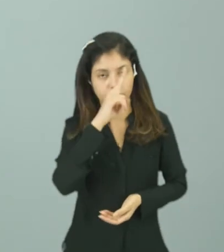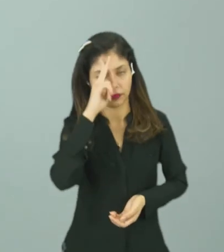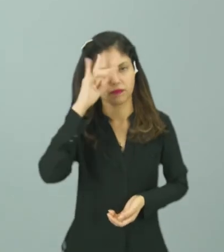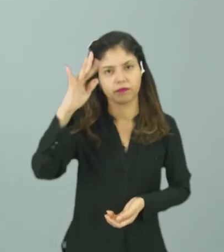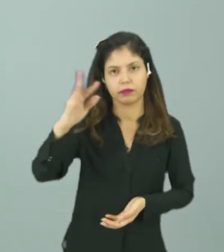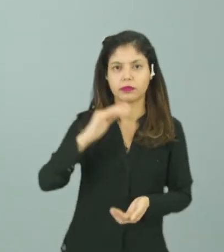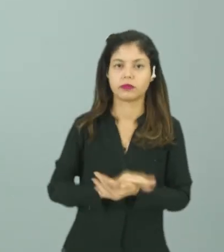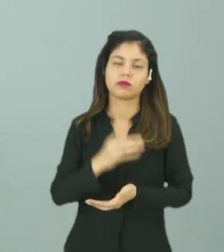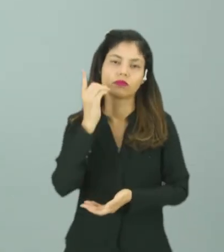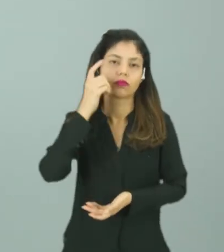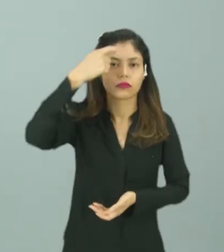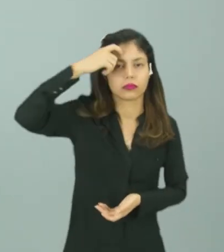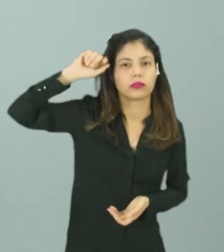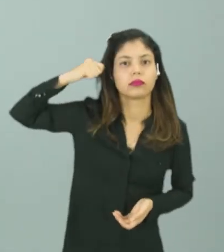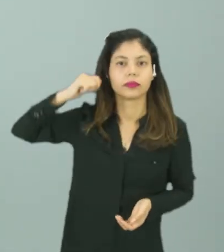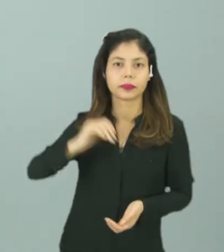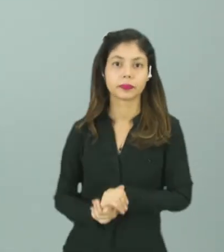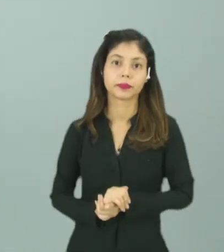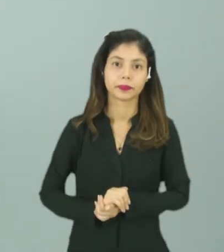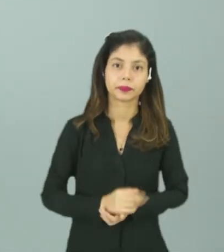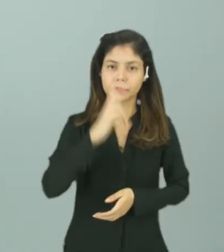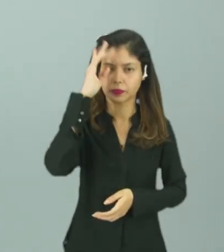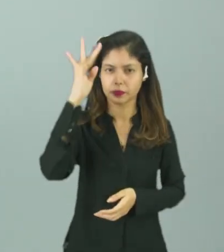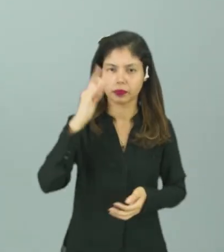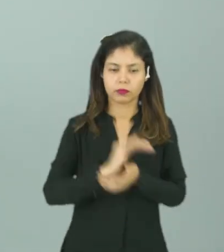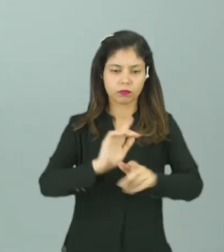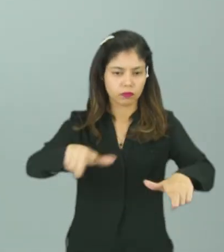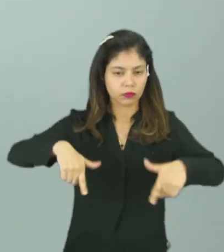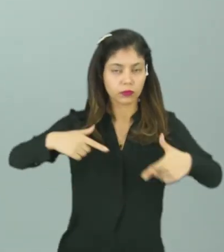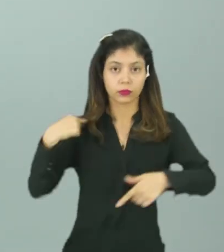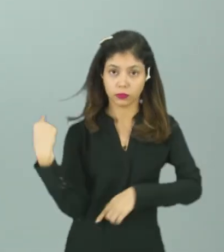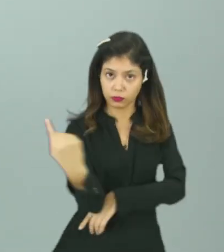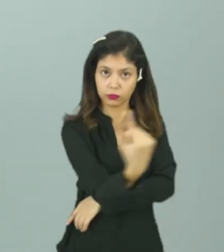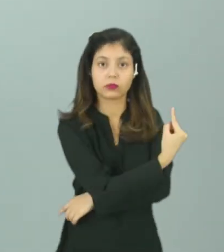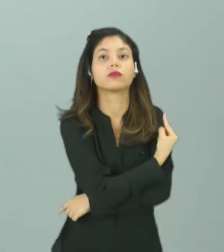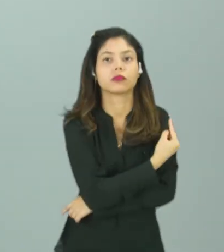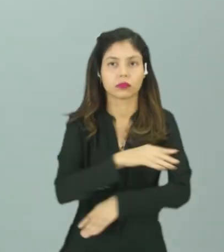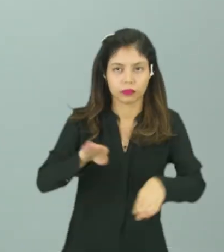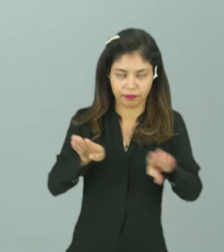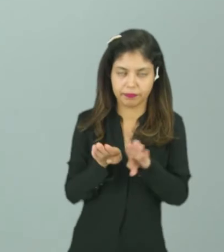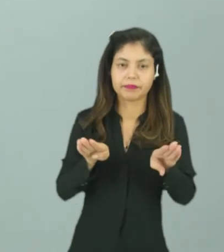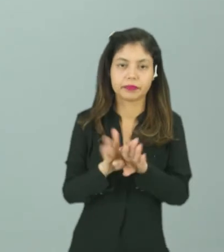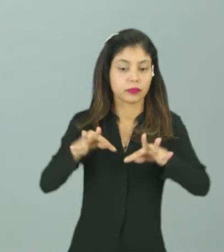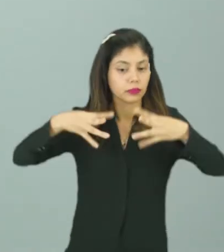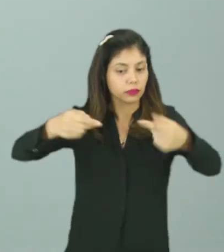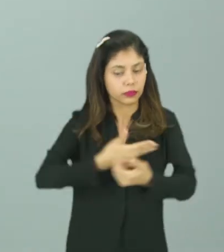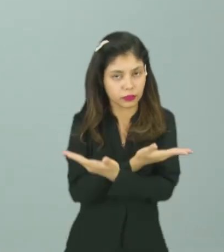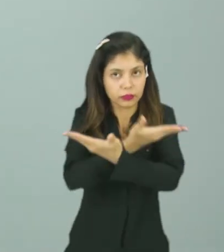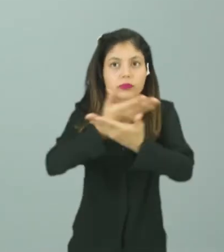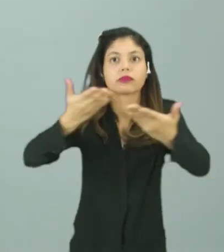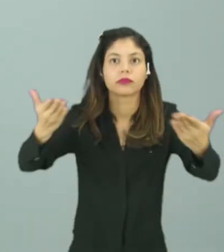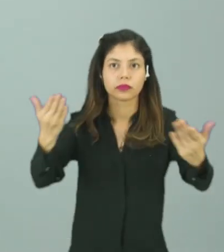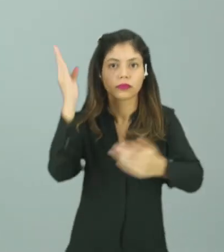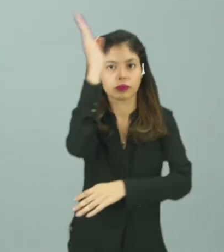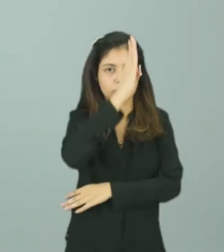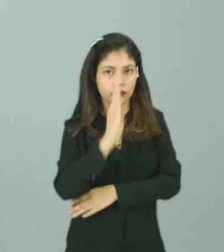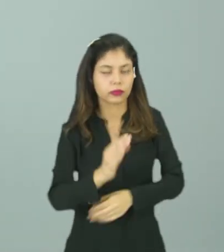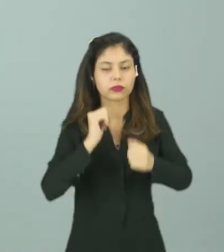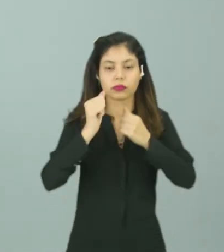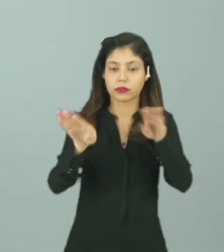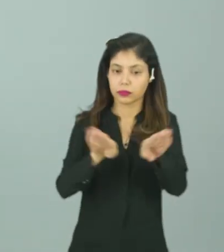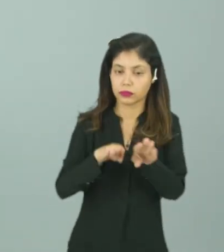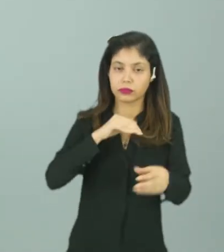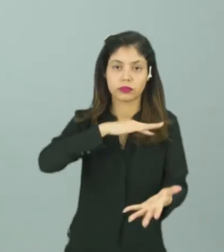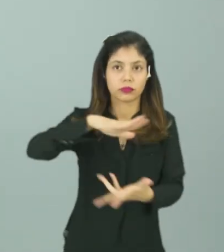refletir sobre o Dia da Consciência Negra, vale refletir sobre a luta que é nossa também, de todos nós, tanto do Brasil como do